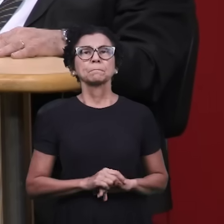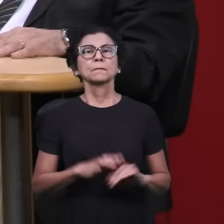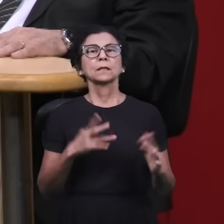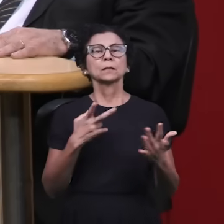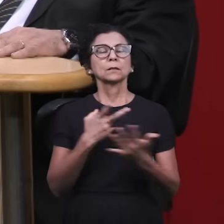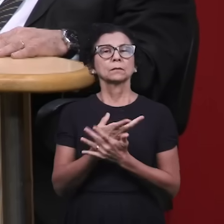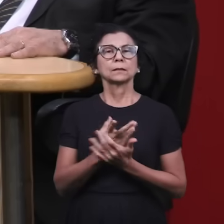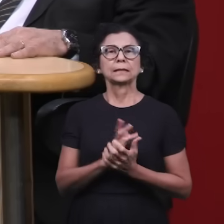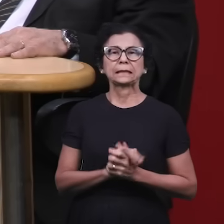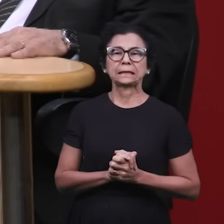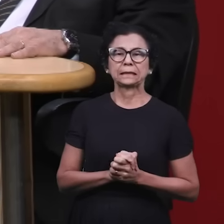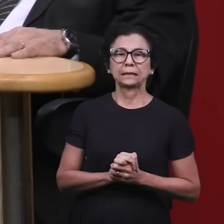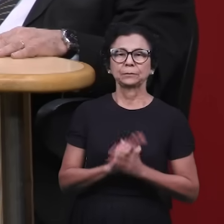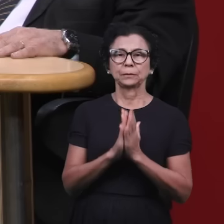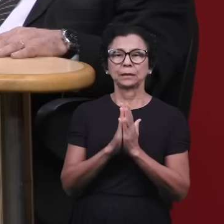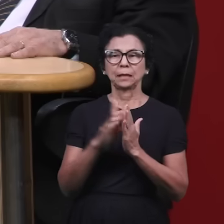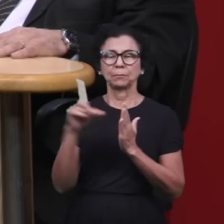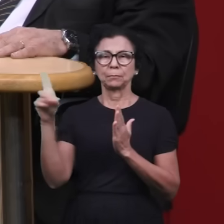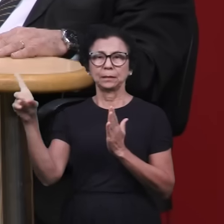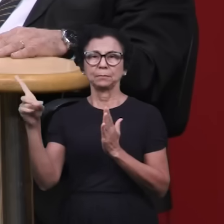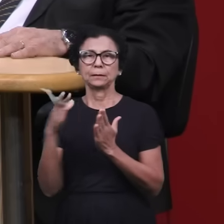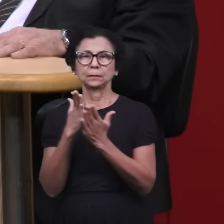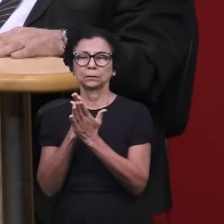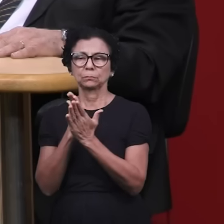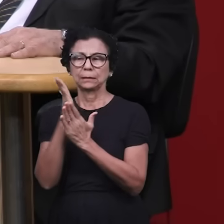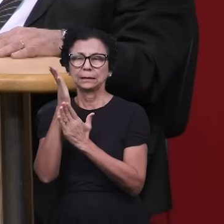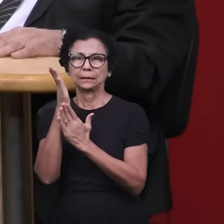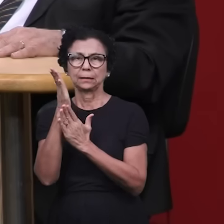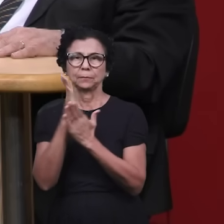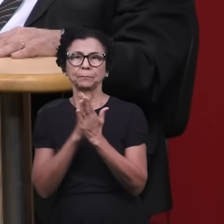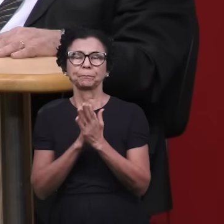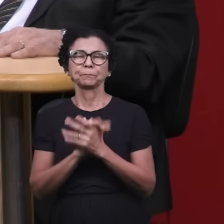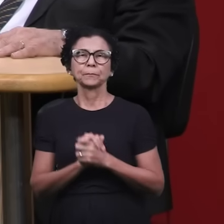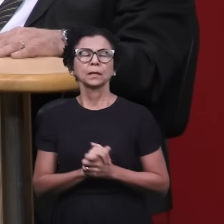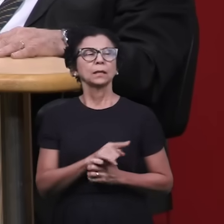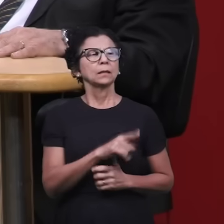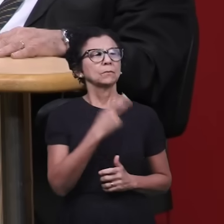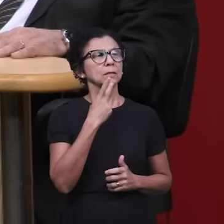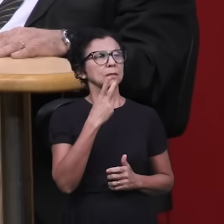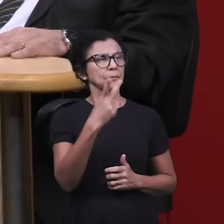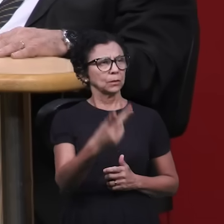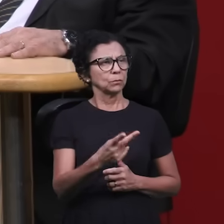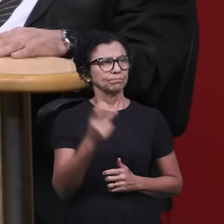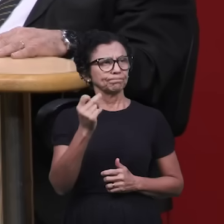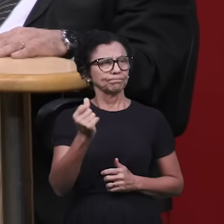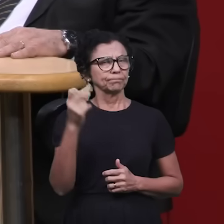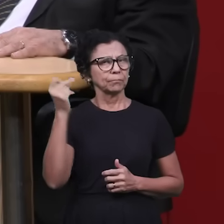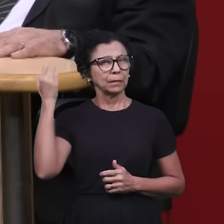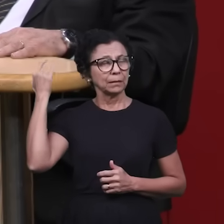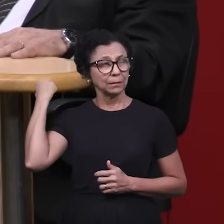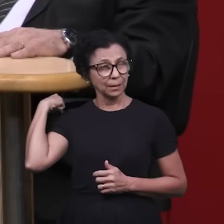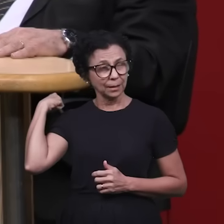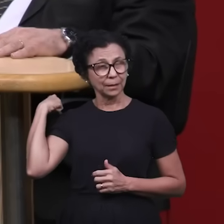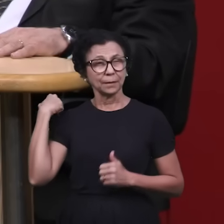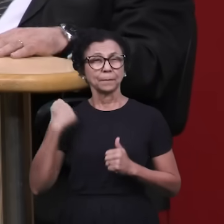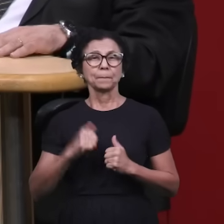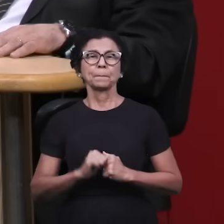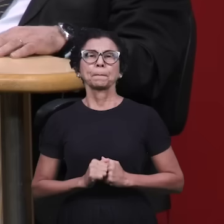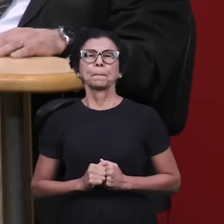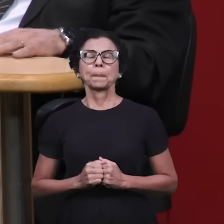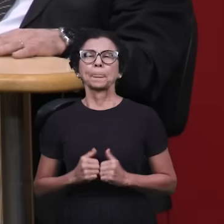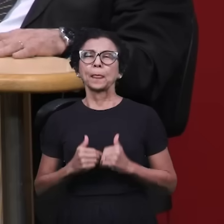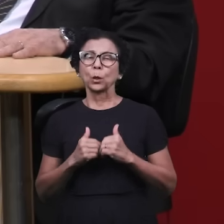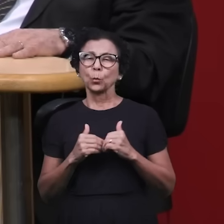palavra, ela tinha uma linha, e quando você falou que mesmo no início, os patrícios, mesmo